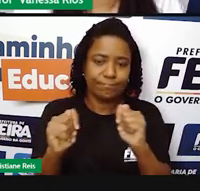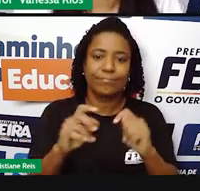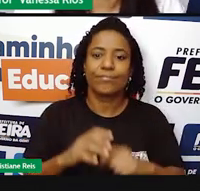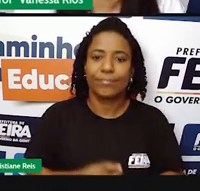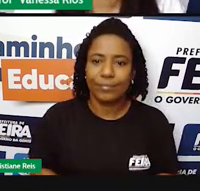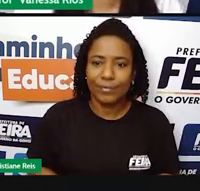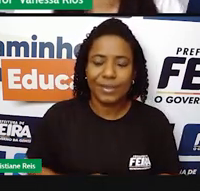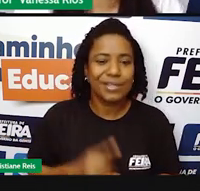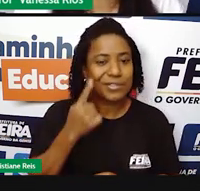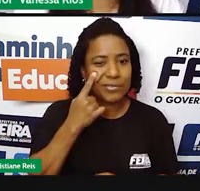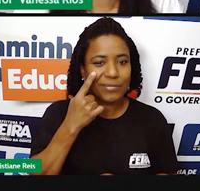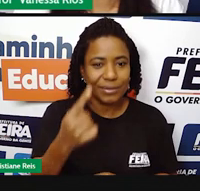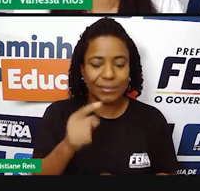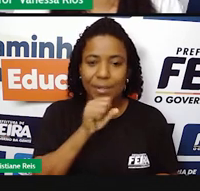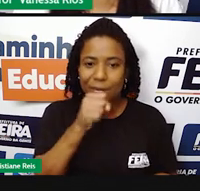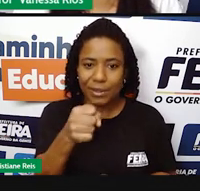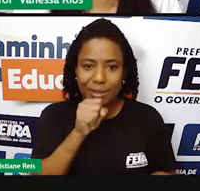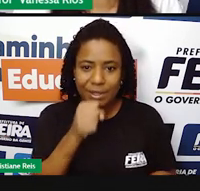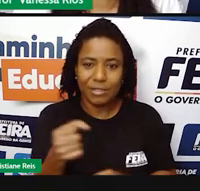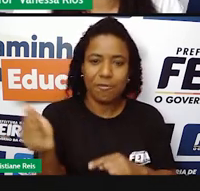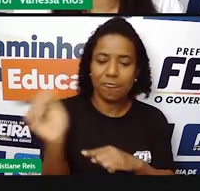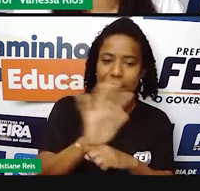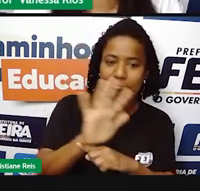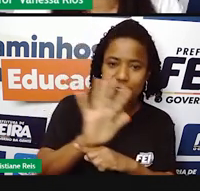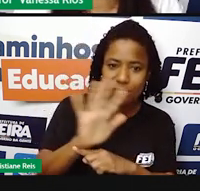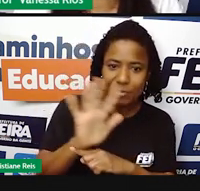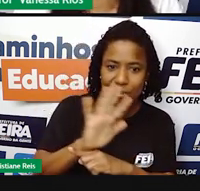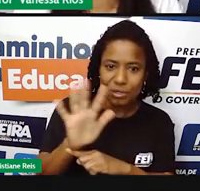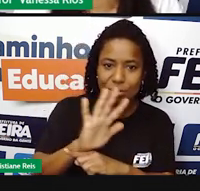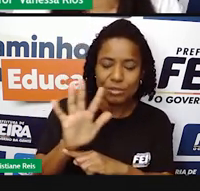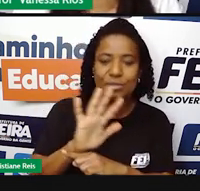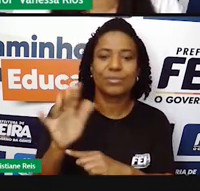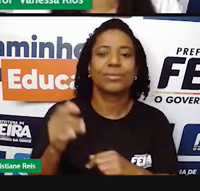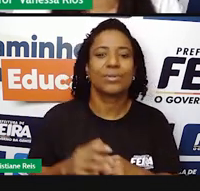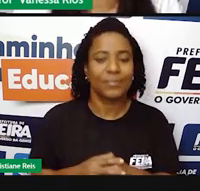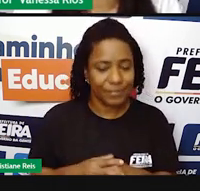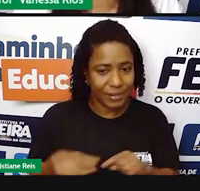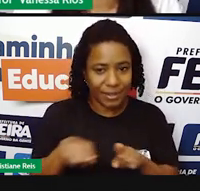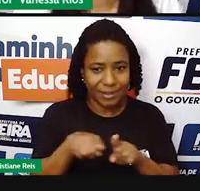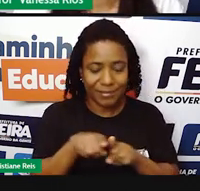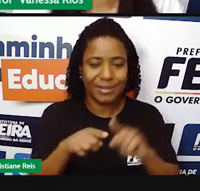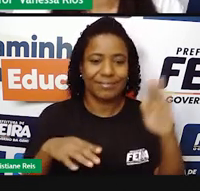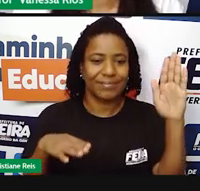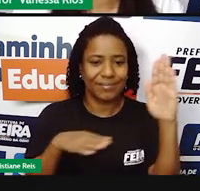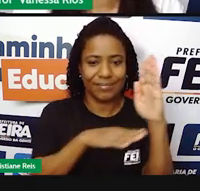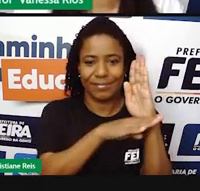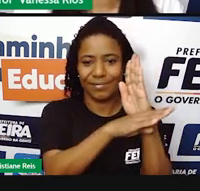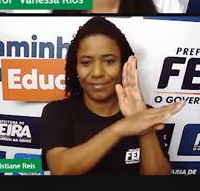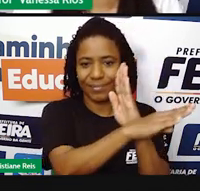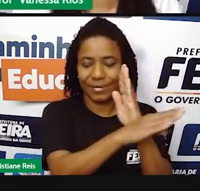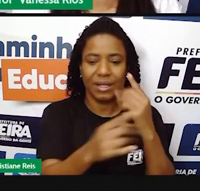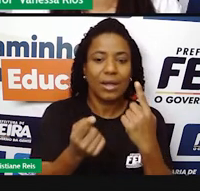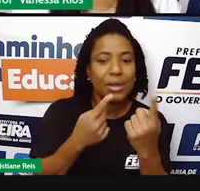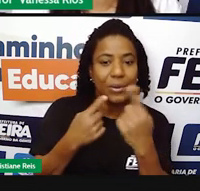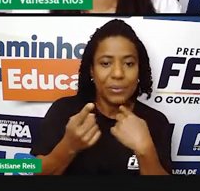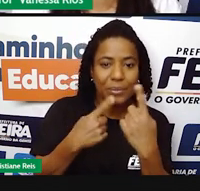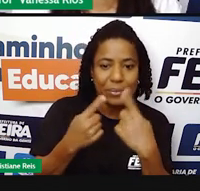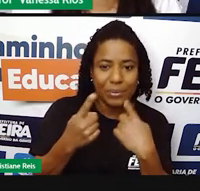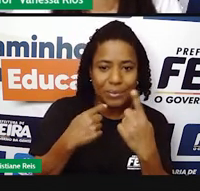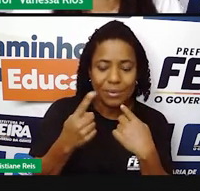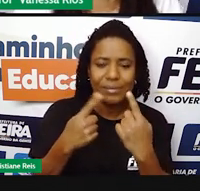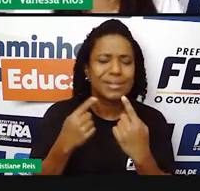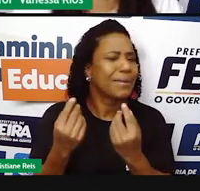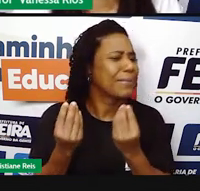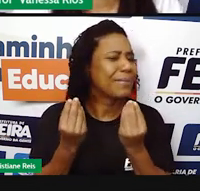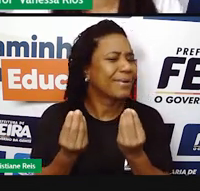e a gente viu, né, no vídeo aparecem vários gráficos e também aparecem entrevistas. Para que servem esses elementos